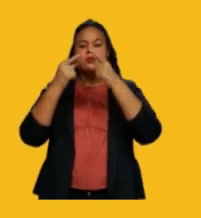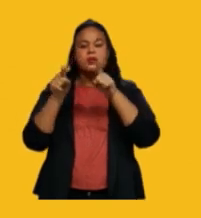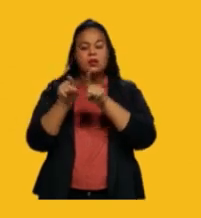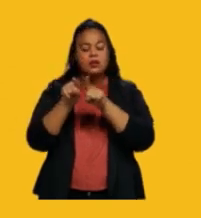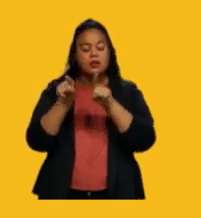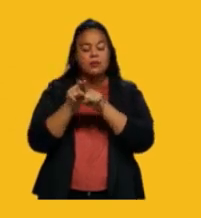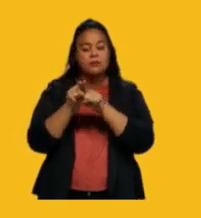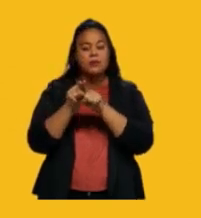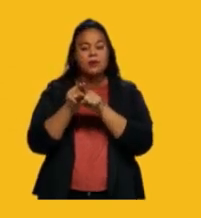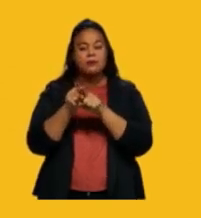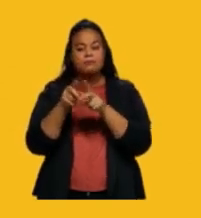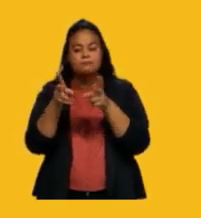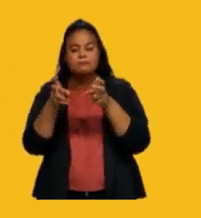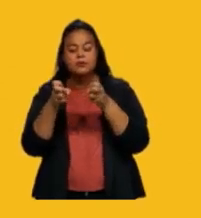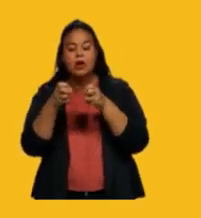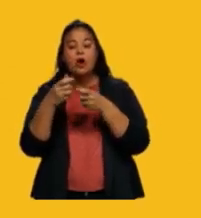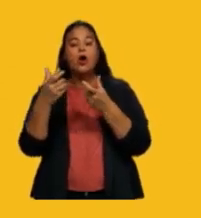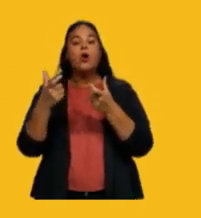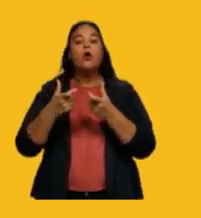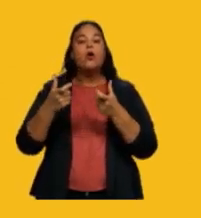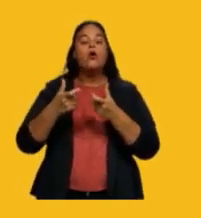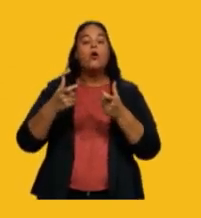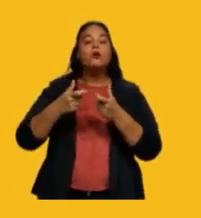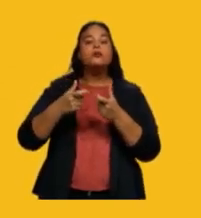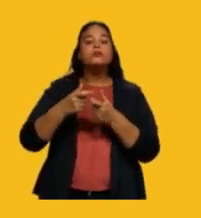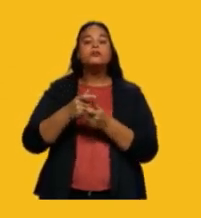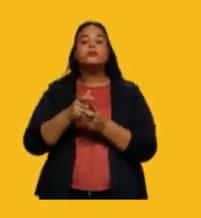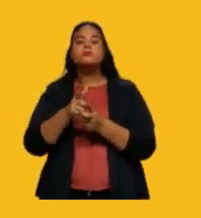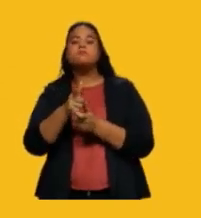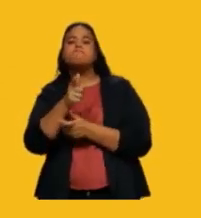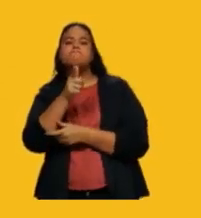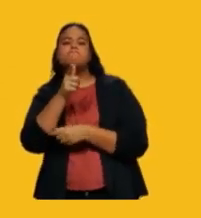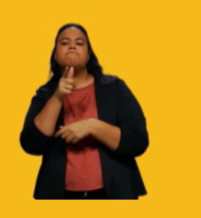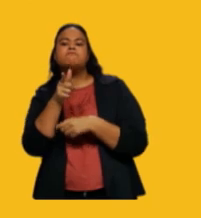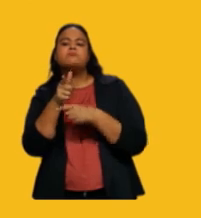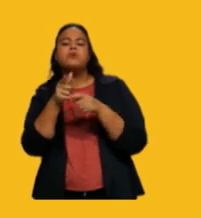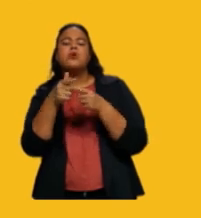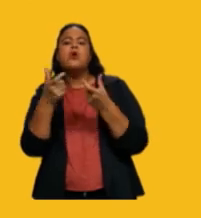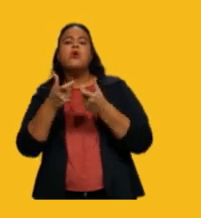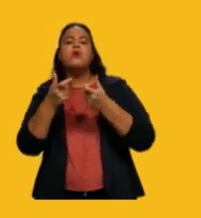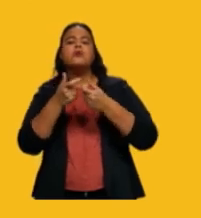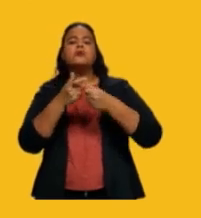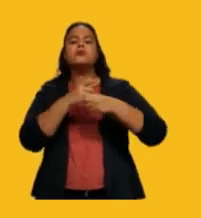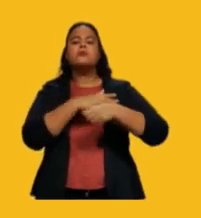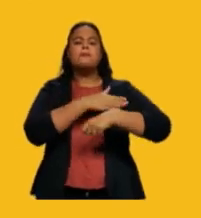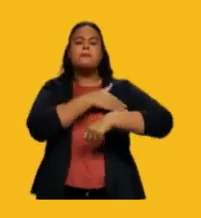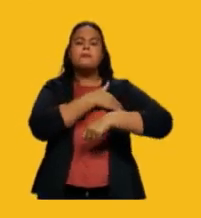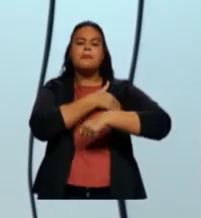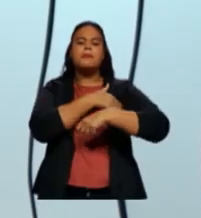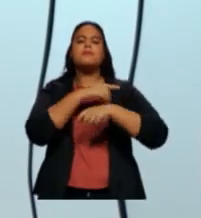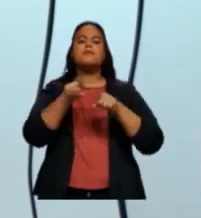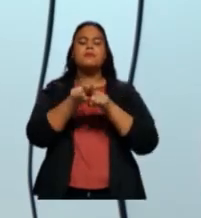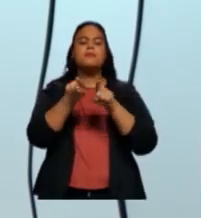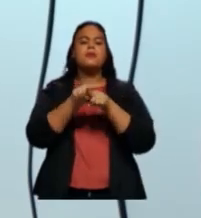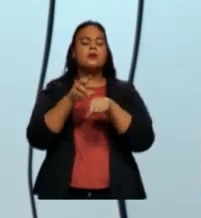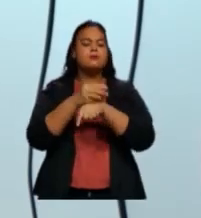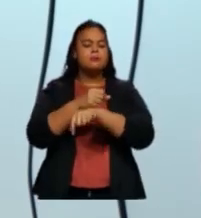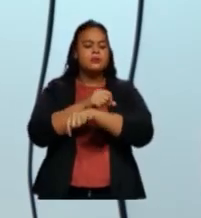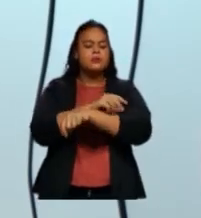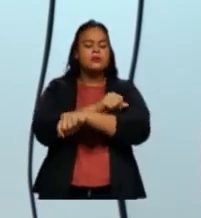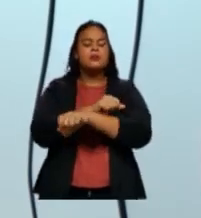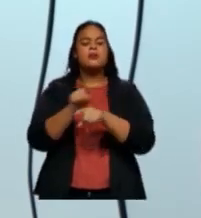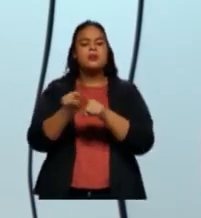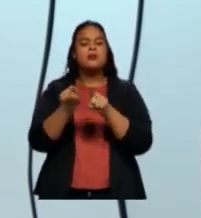também pelos nas genitálias e nas axilas. Axilas debaixo do braço, nas genitálias, que é nos